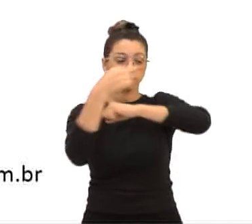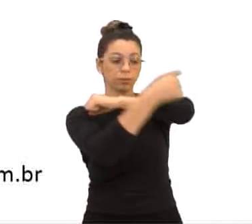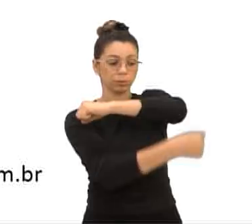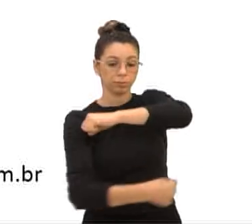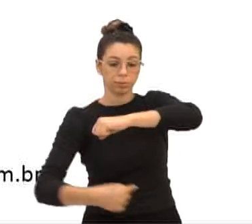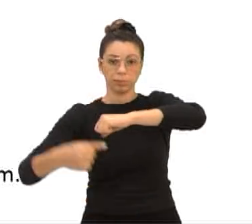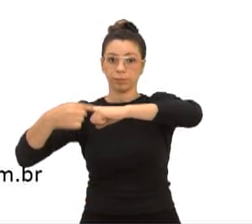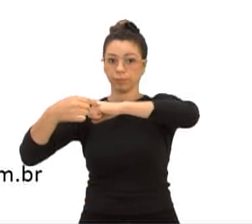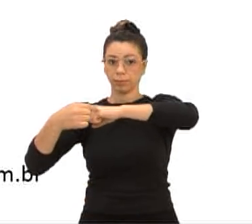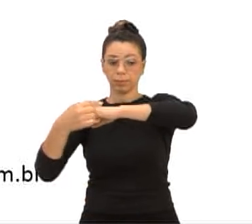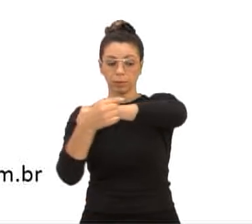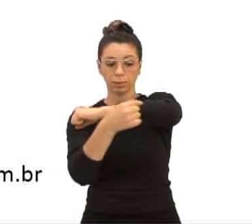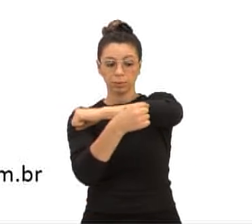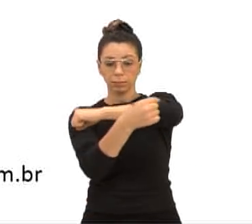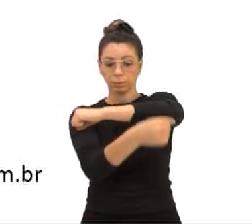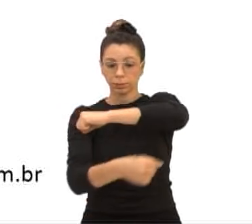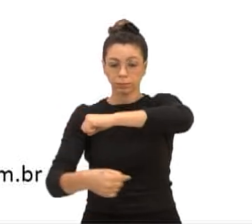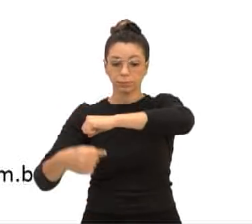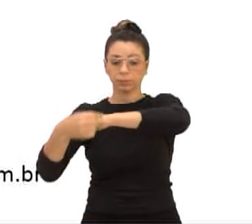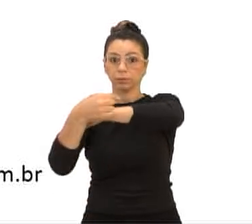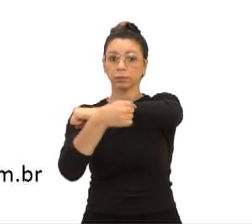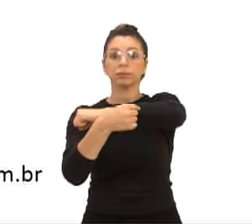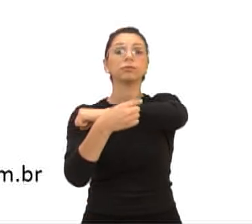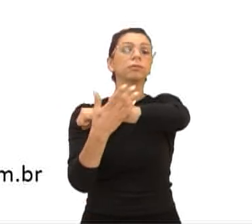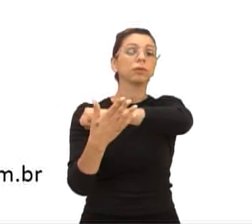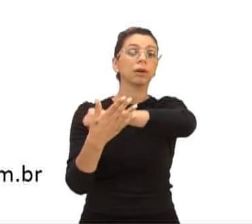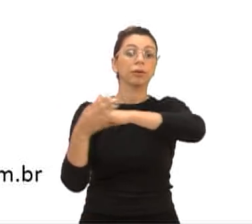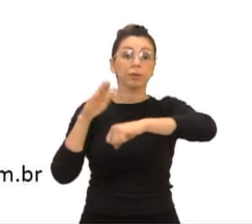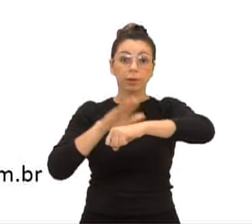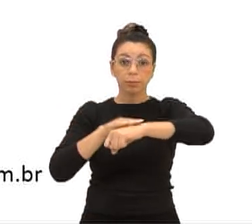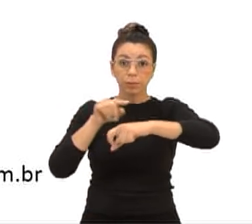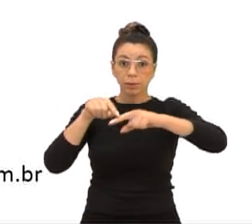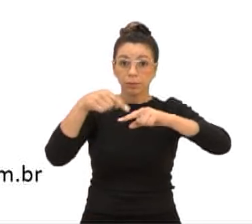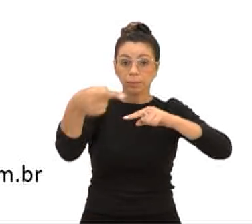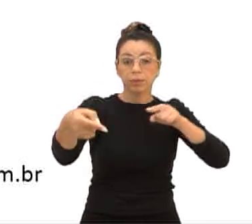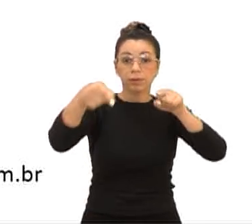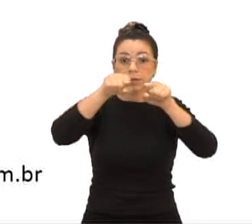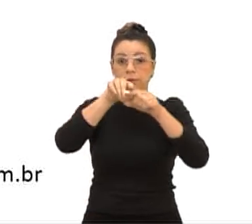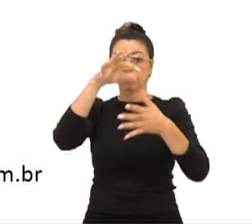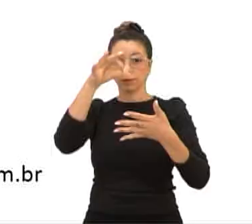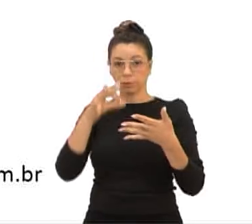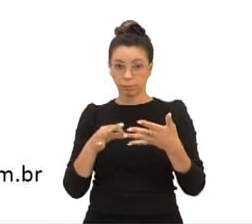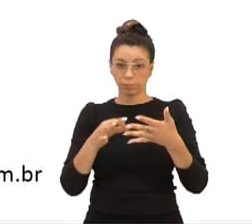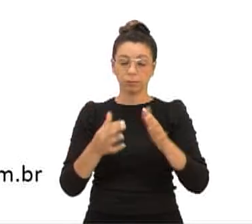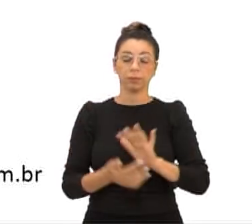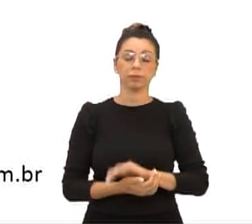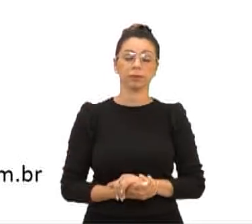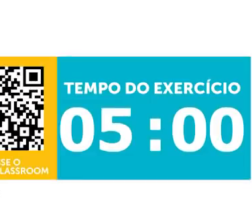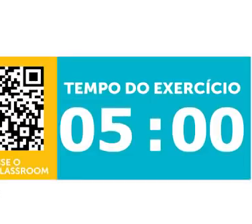C1? A professora vai dar um tempinho e nós já voltamos para corrigir esse exercício, ok?